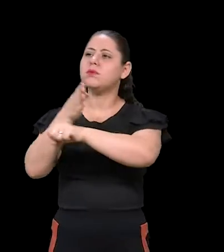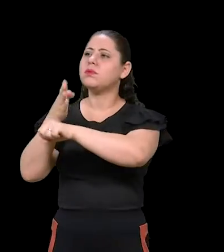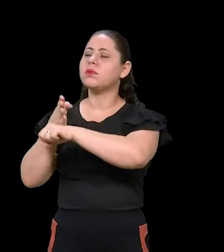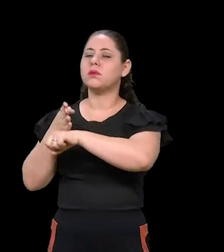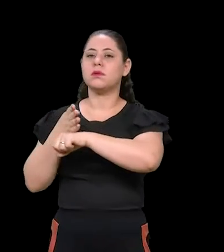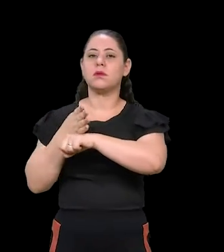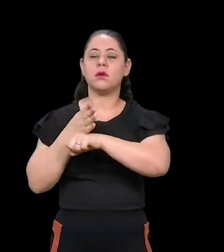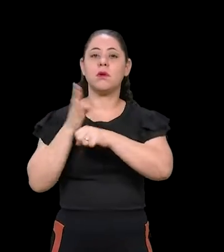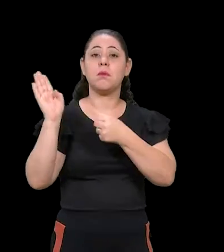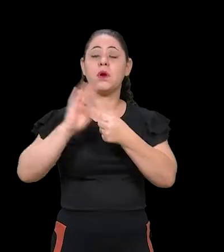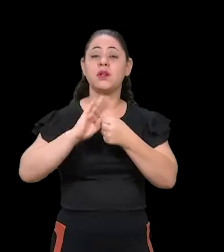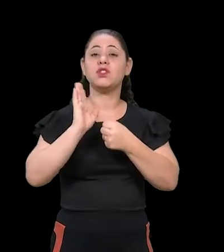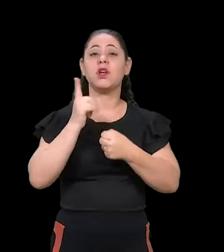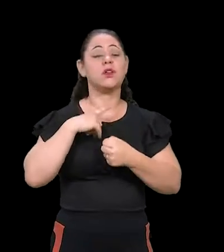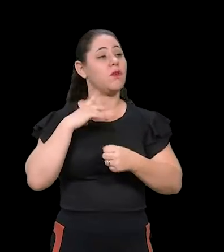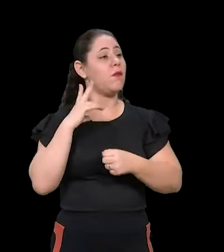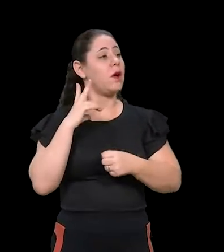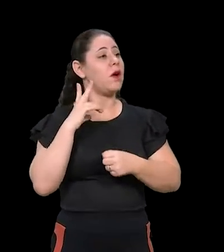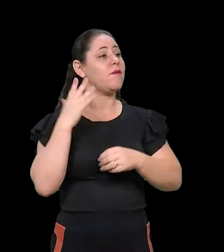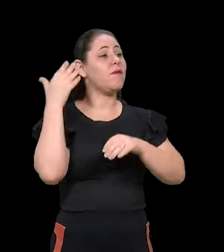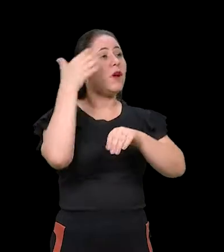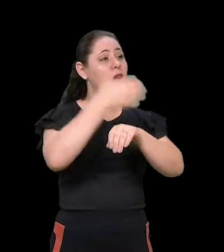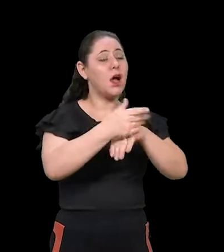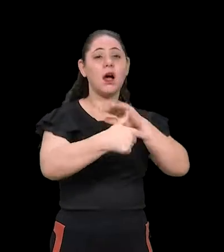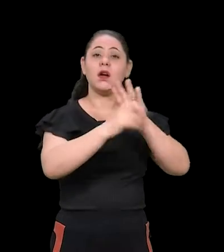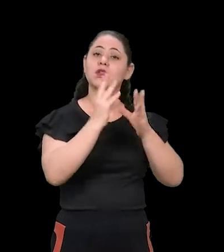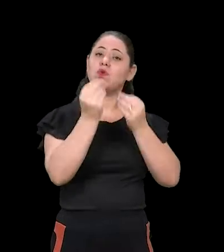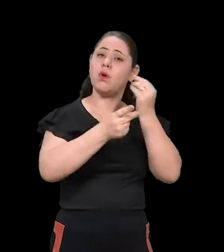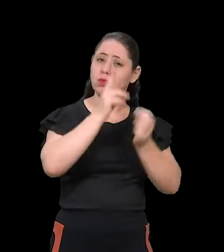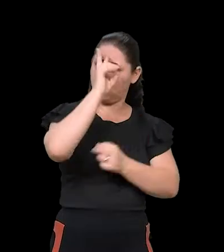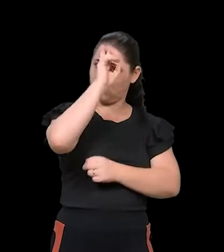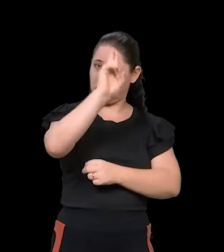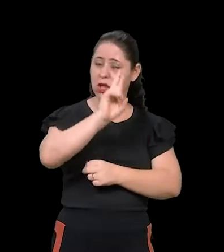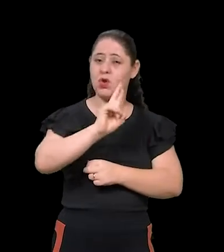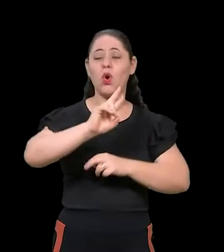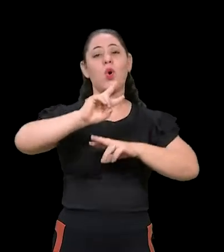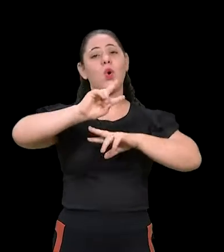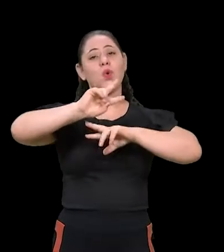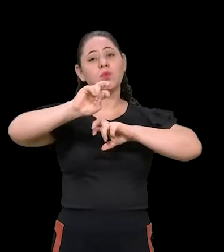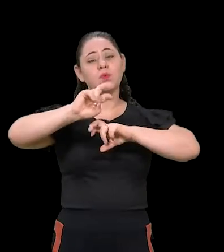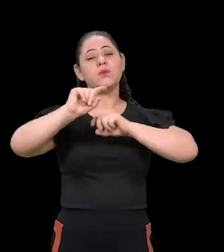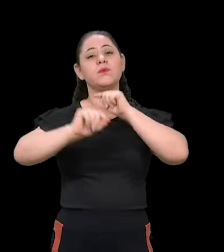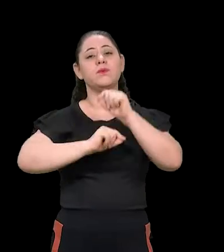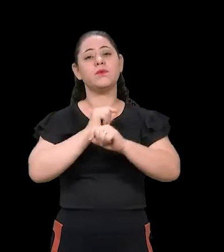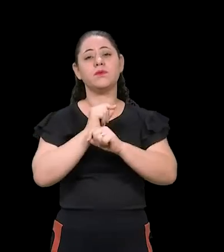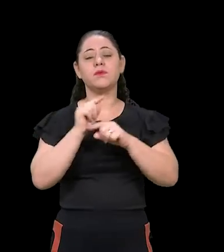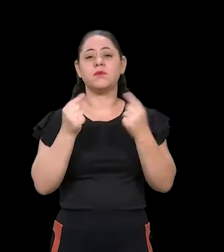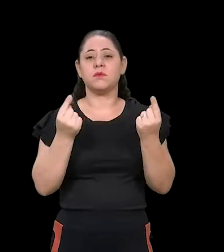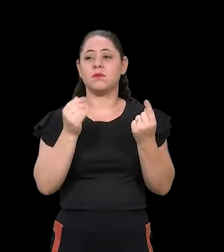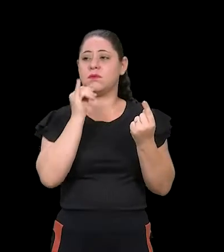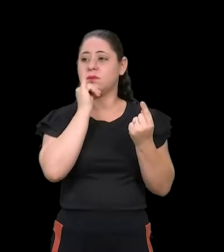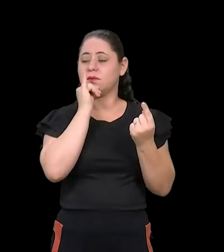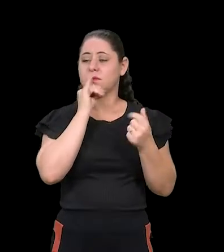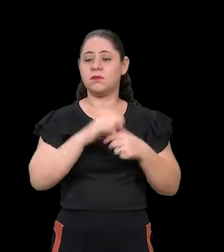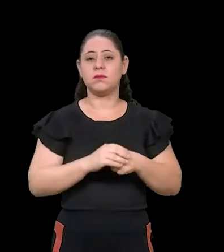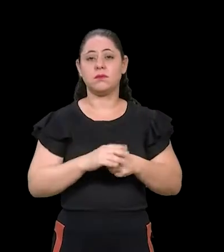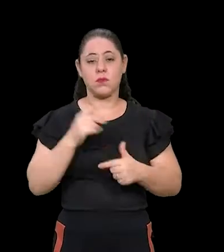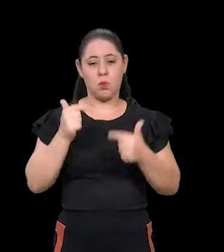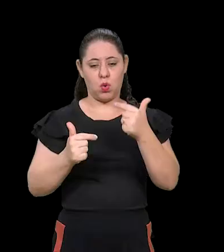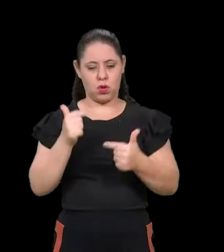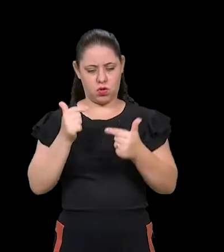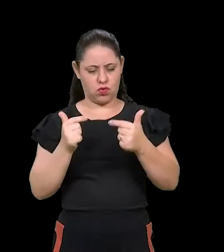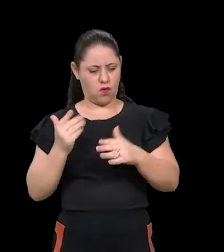tinha passado antes como diretor do Sebrae, como, né, nessa linha. Mas aí, de repente, você voltar lá como político, tem